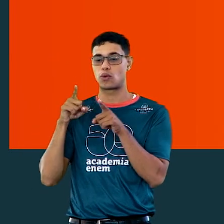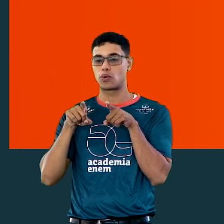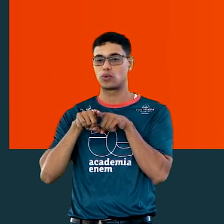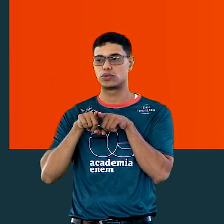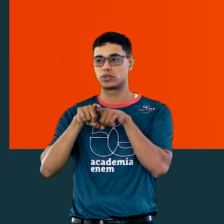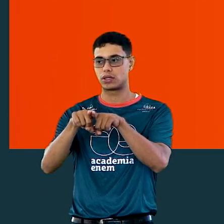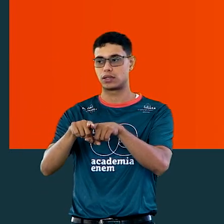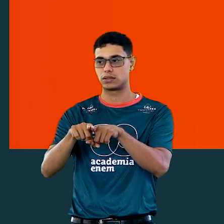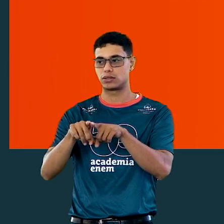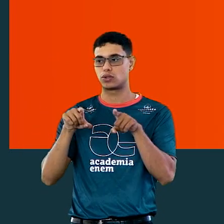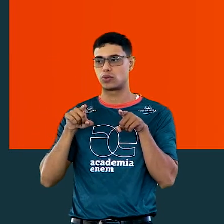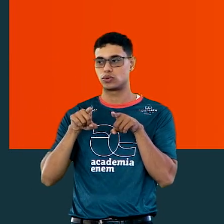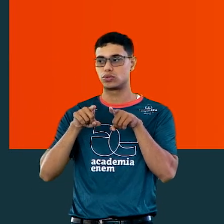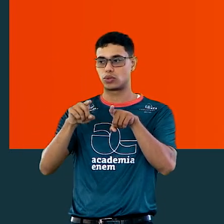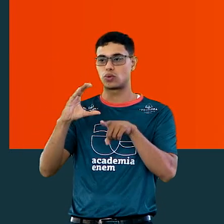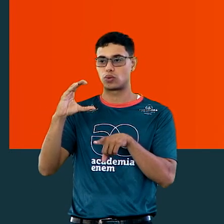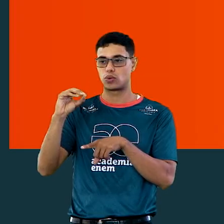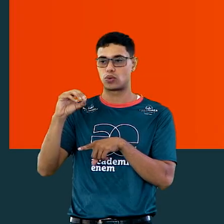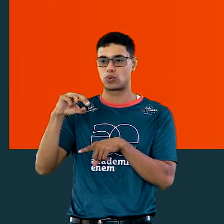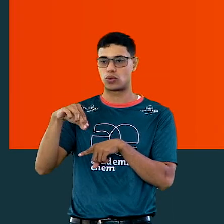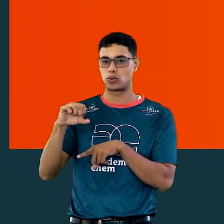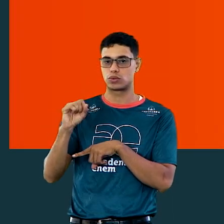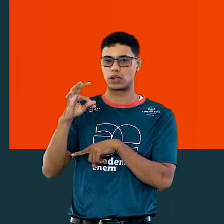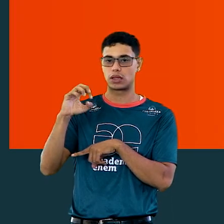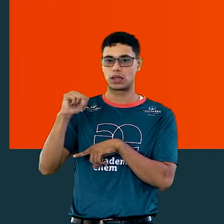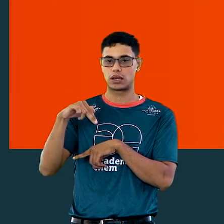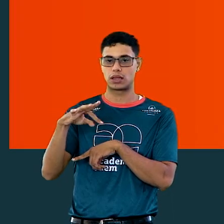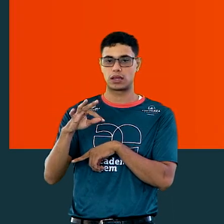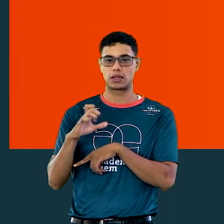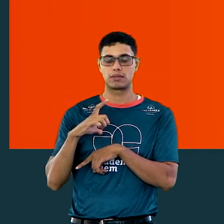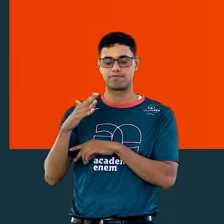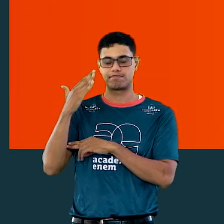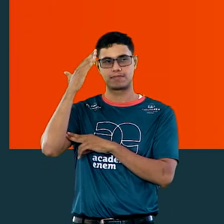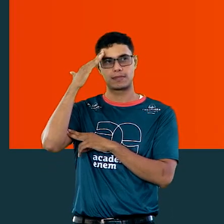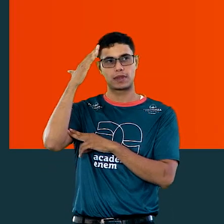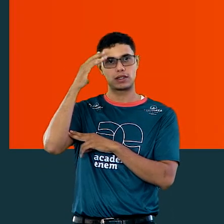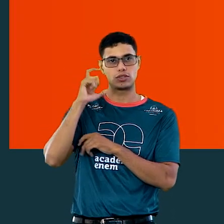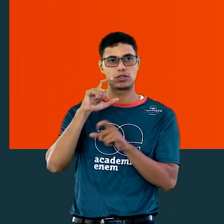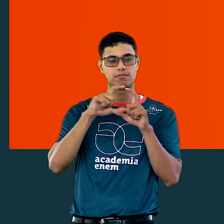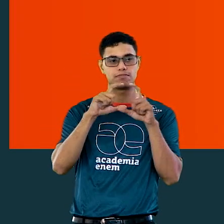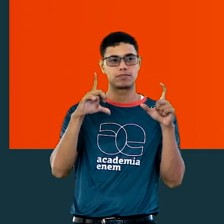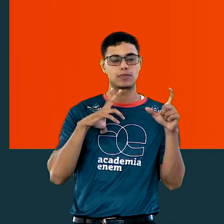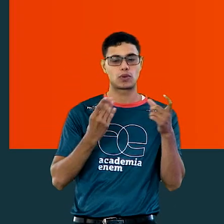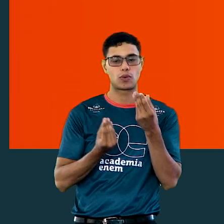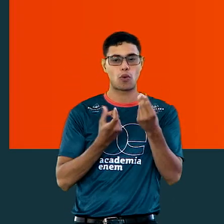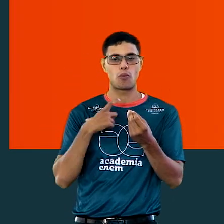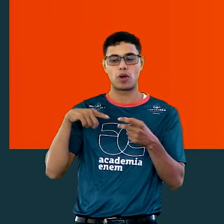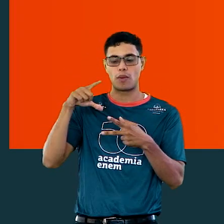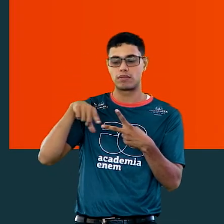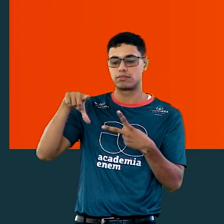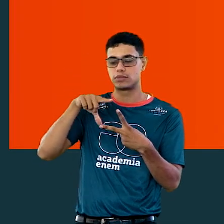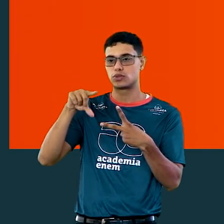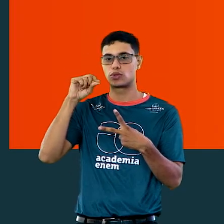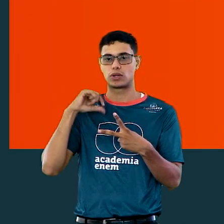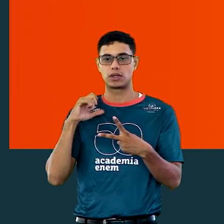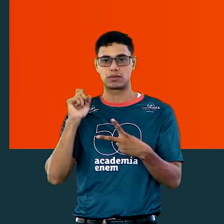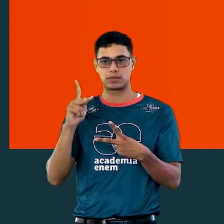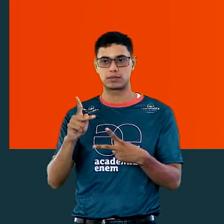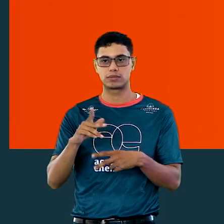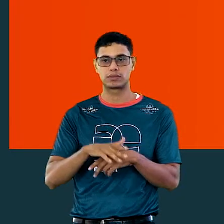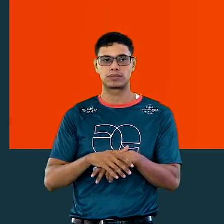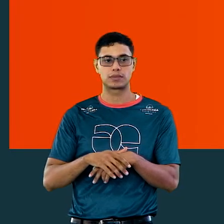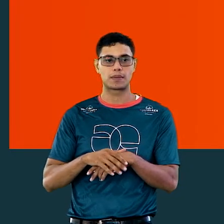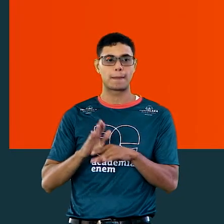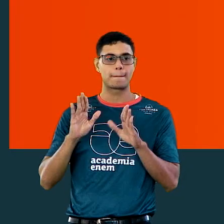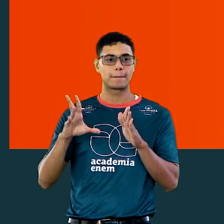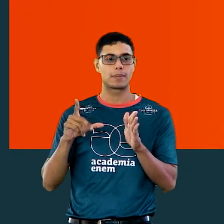constante. Ficou claro? Professor, entendi a primeira parte. Como fazer a escolha? Professor,